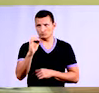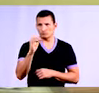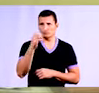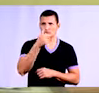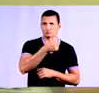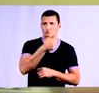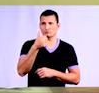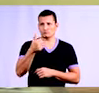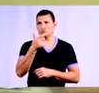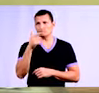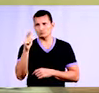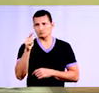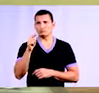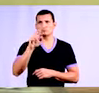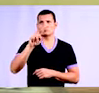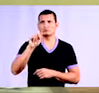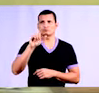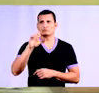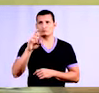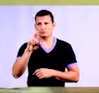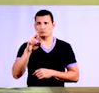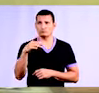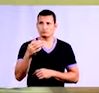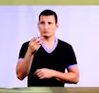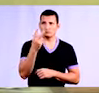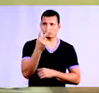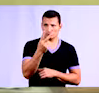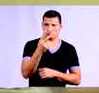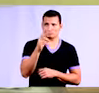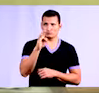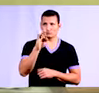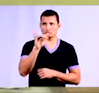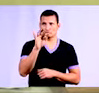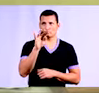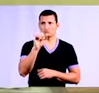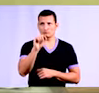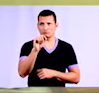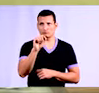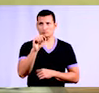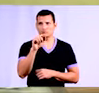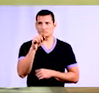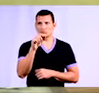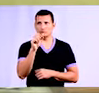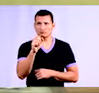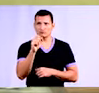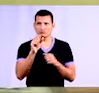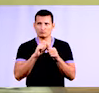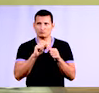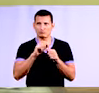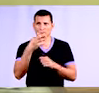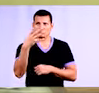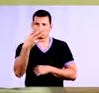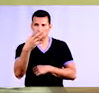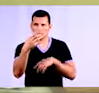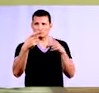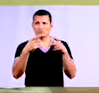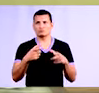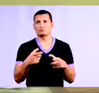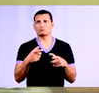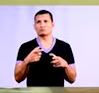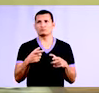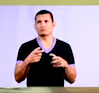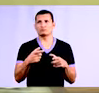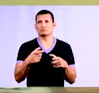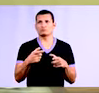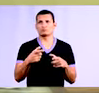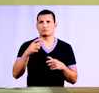outro valor. Então, com dois bits, né, você pode fazer 4 endereços, tá certo? 4 endereços